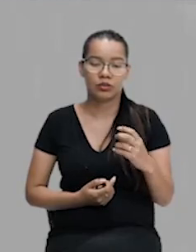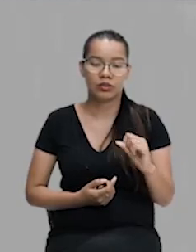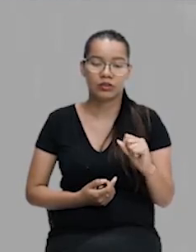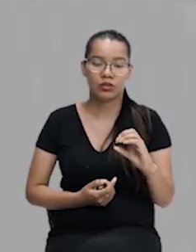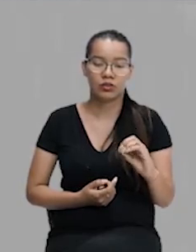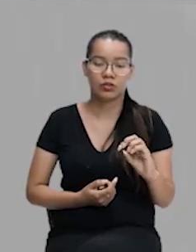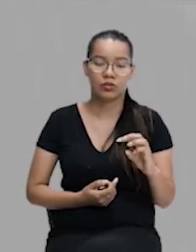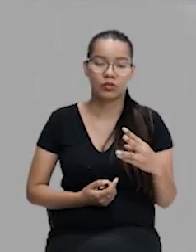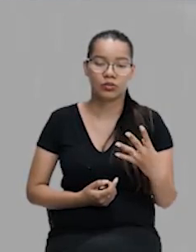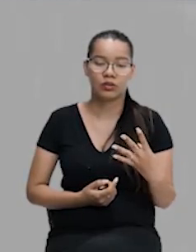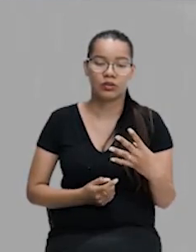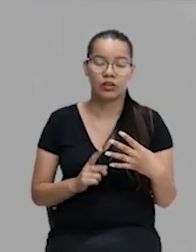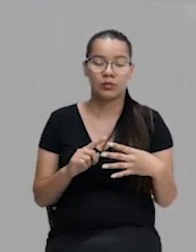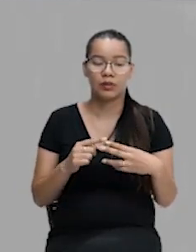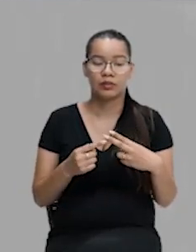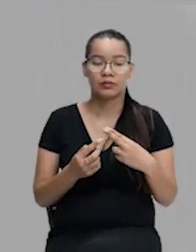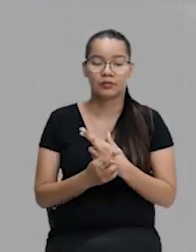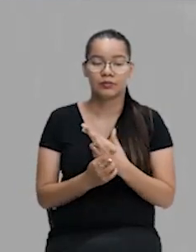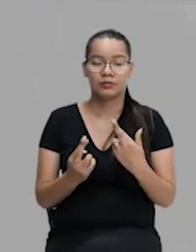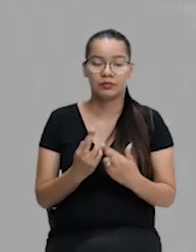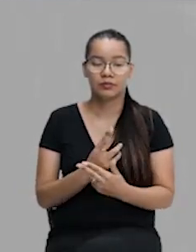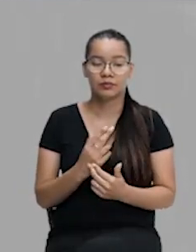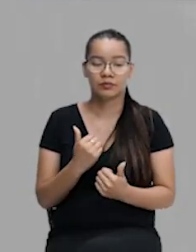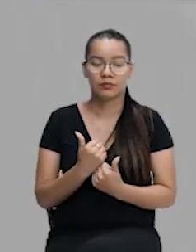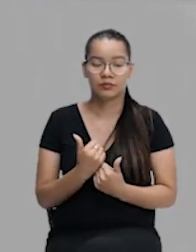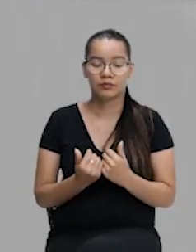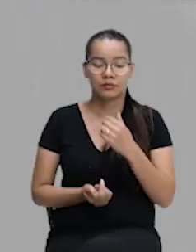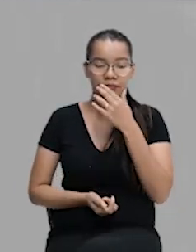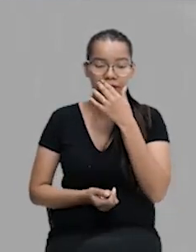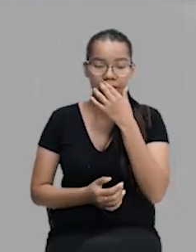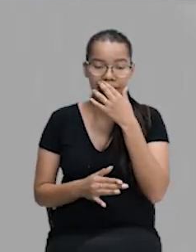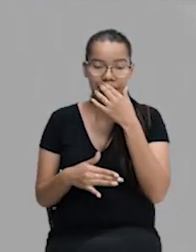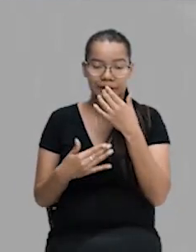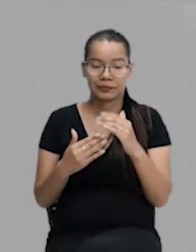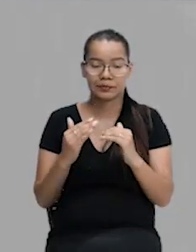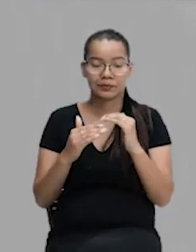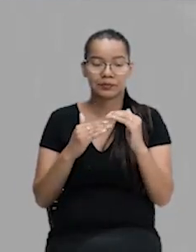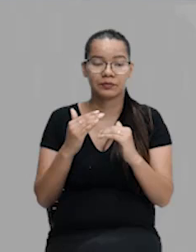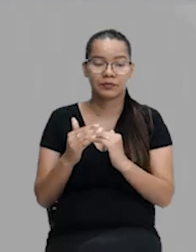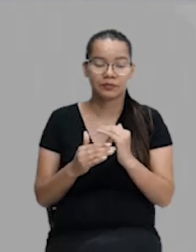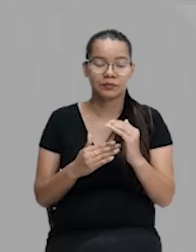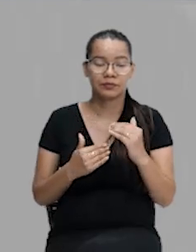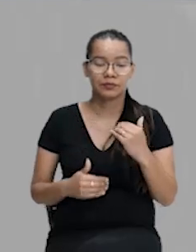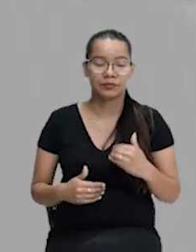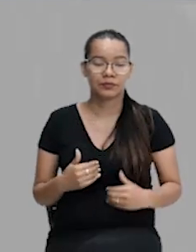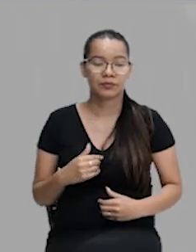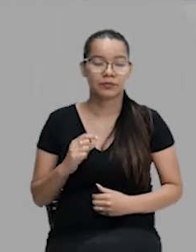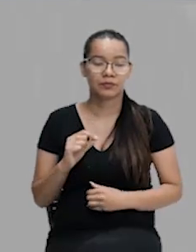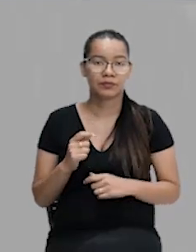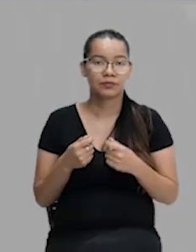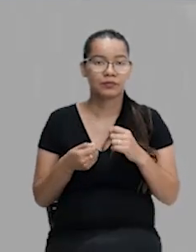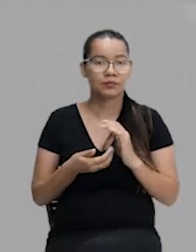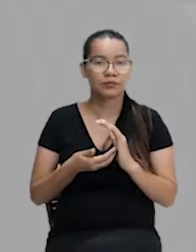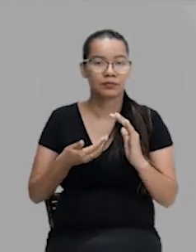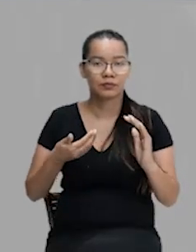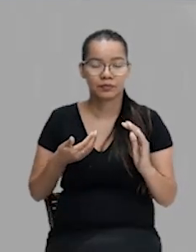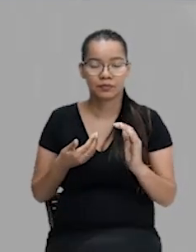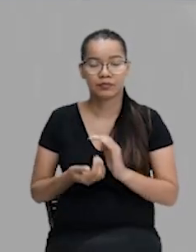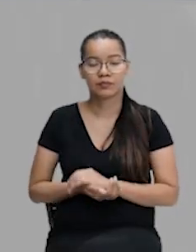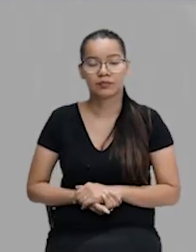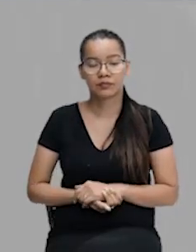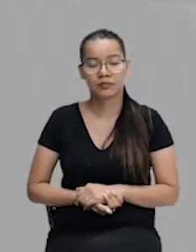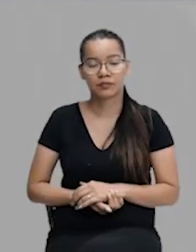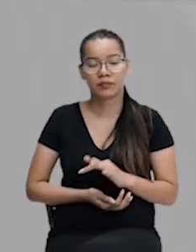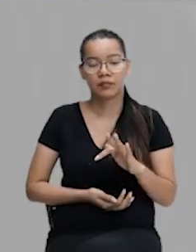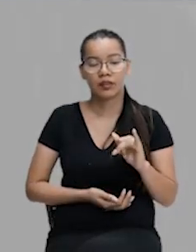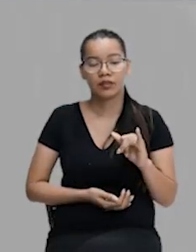uma reação de dupla troca, tá bom? Bom, e qual o processo físico para poder retirar esse precipitado? Pode